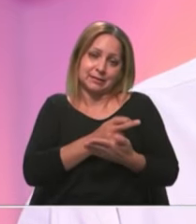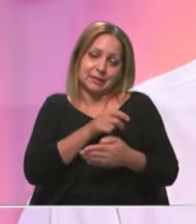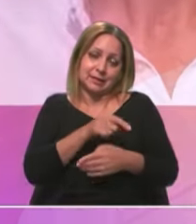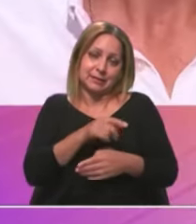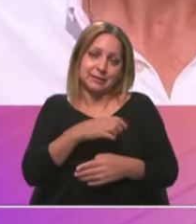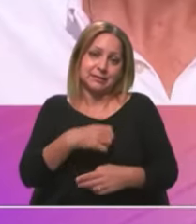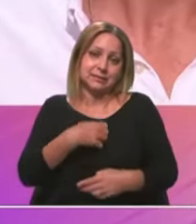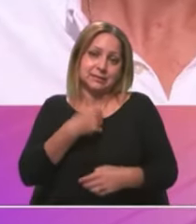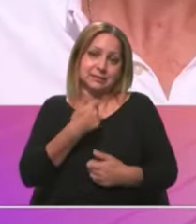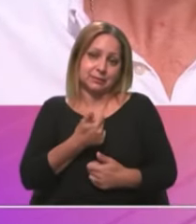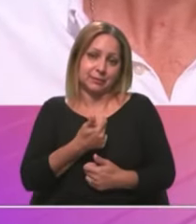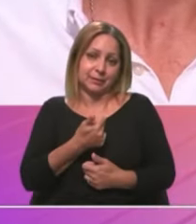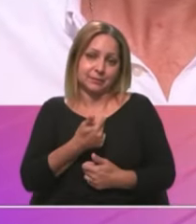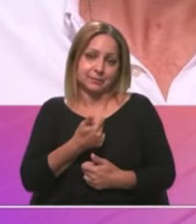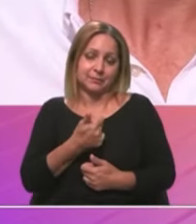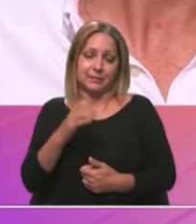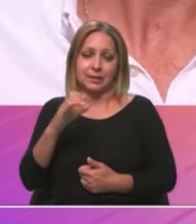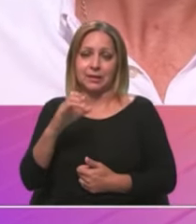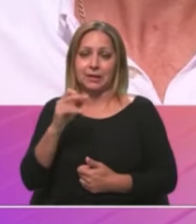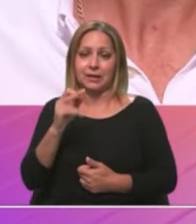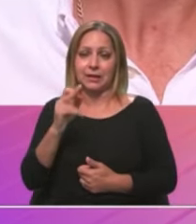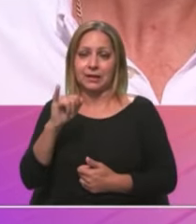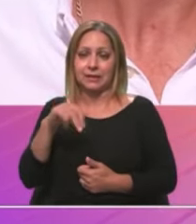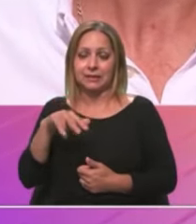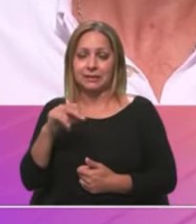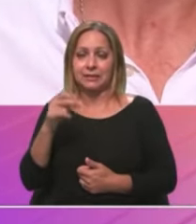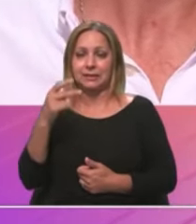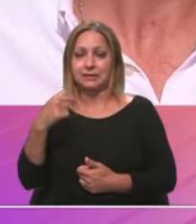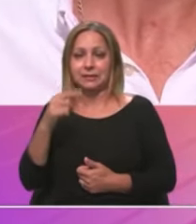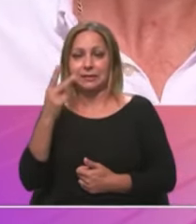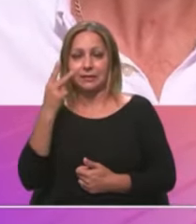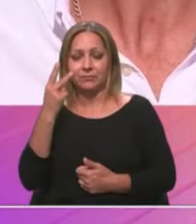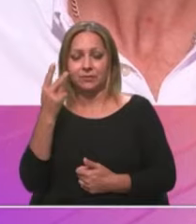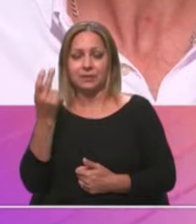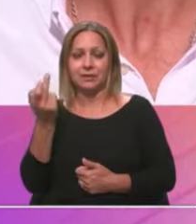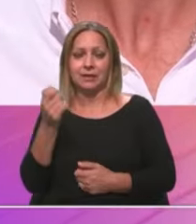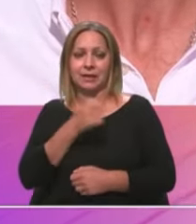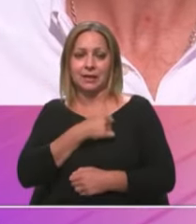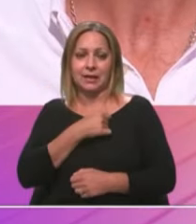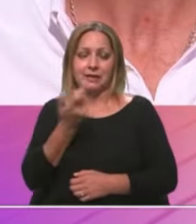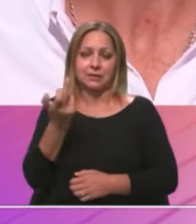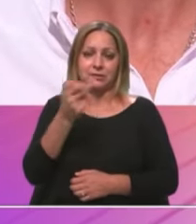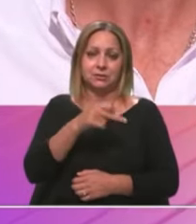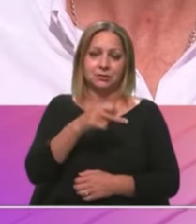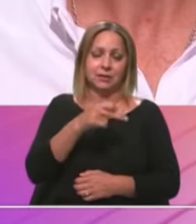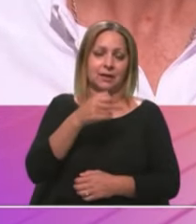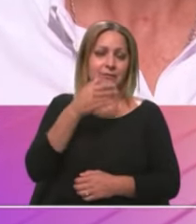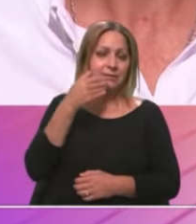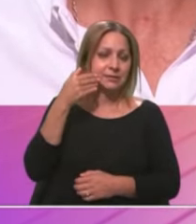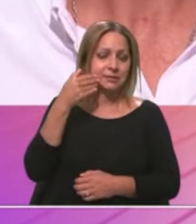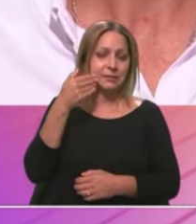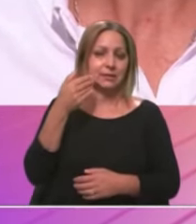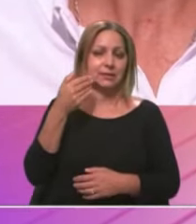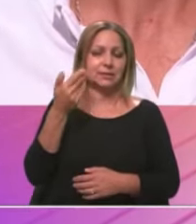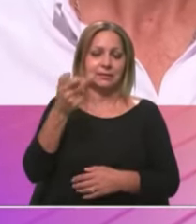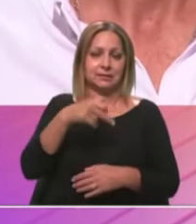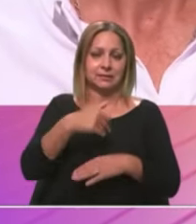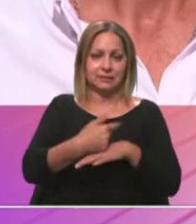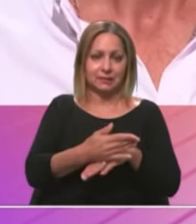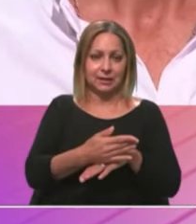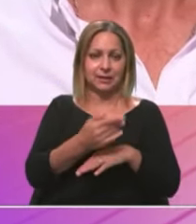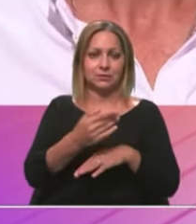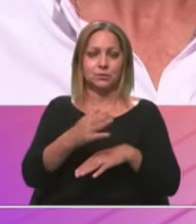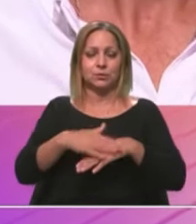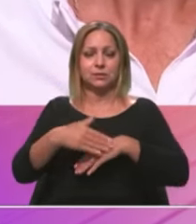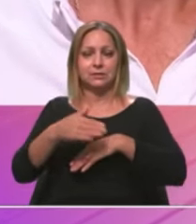paz e a Karina tem a vida dela chegava super tarde a casa saí super cedo para trabalhar por isso acho que ela continuava a ter